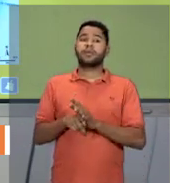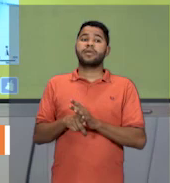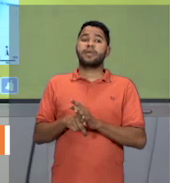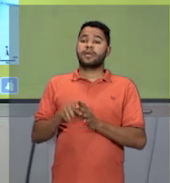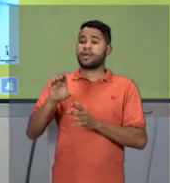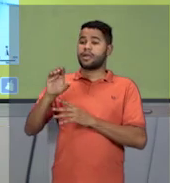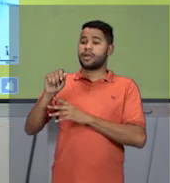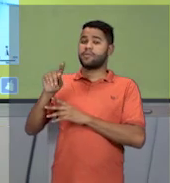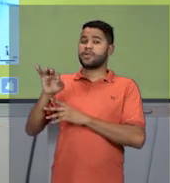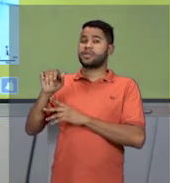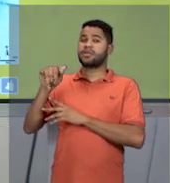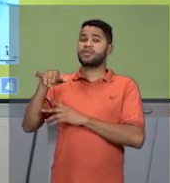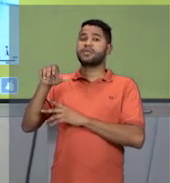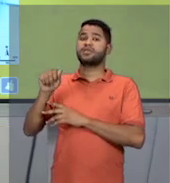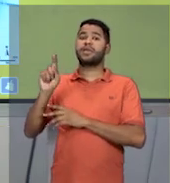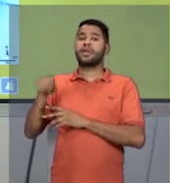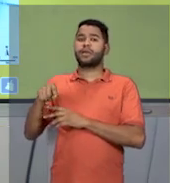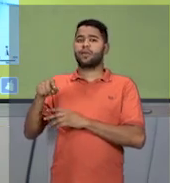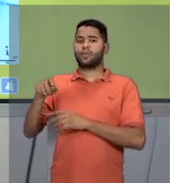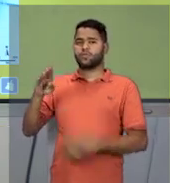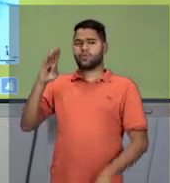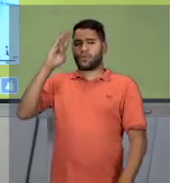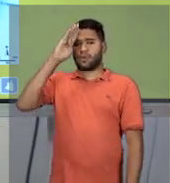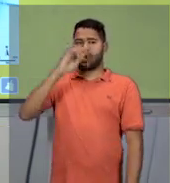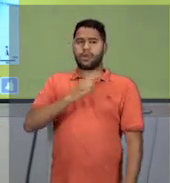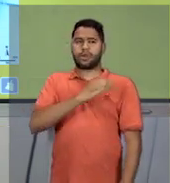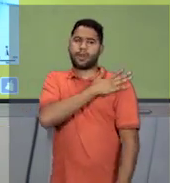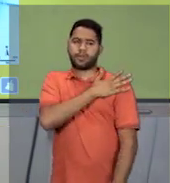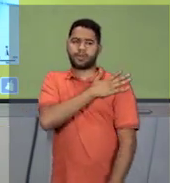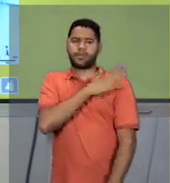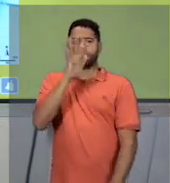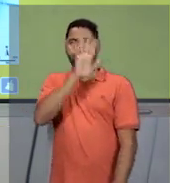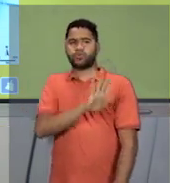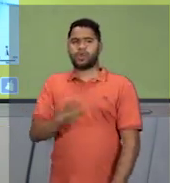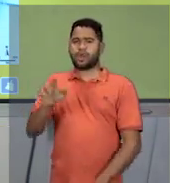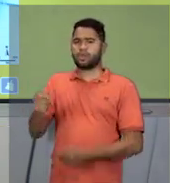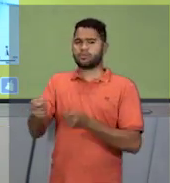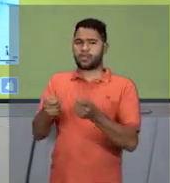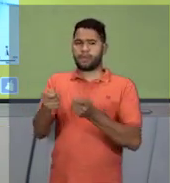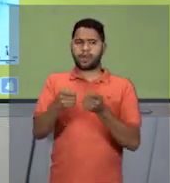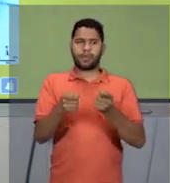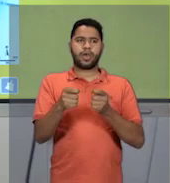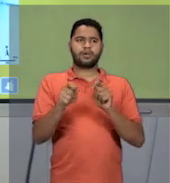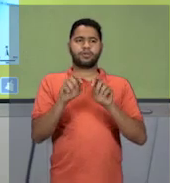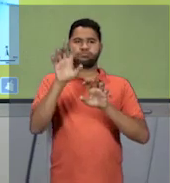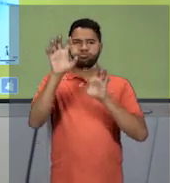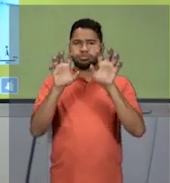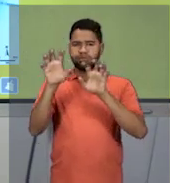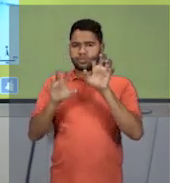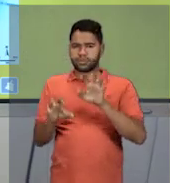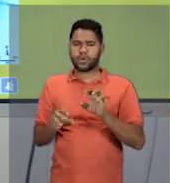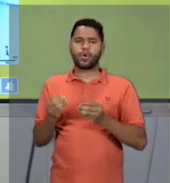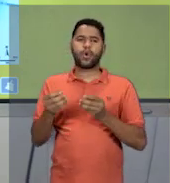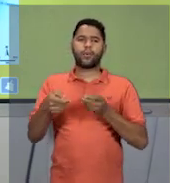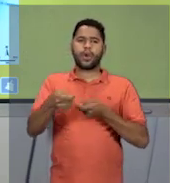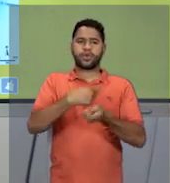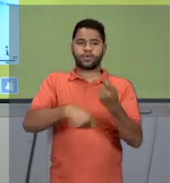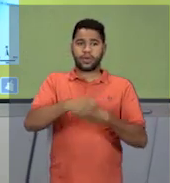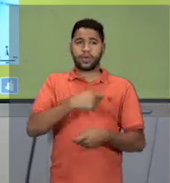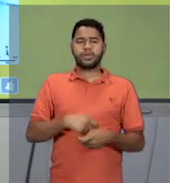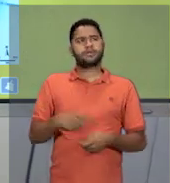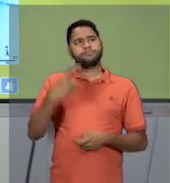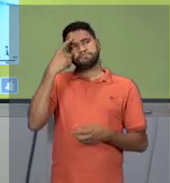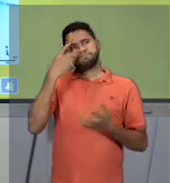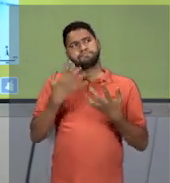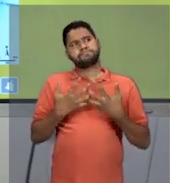capitães gerais. Okay? Então, as capitanias facilitaram a administração. E se a gente parar para